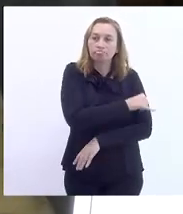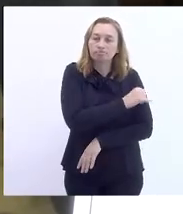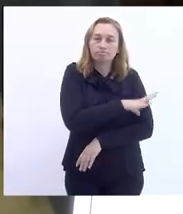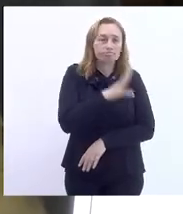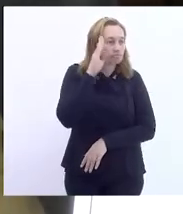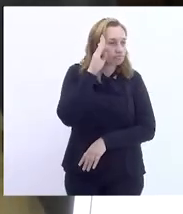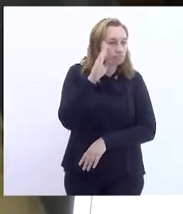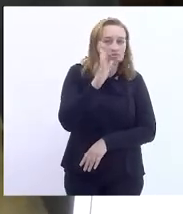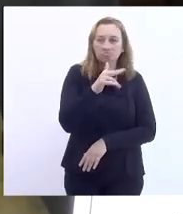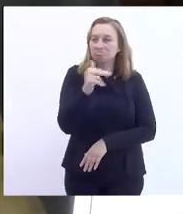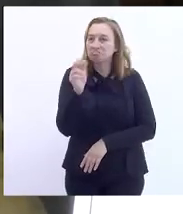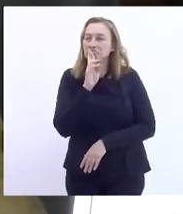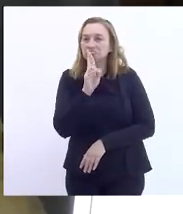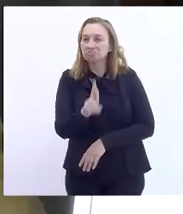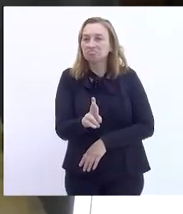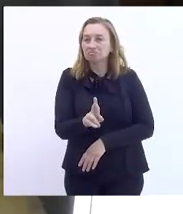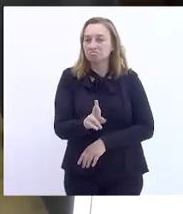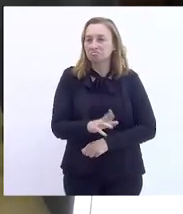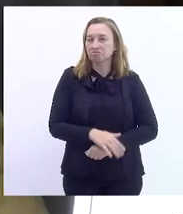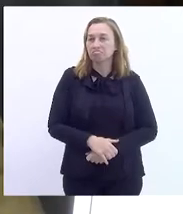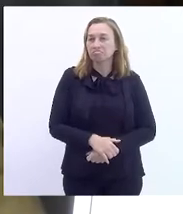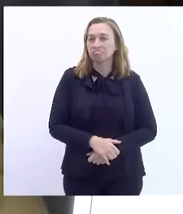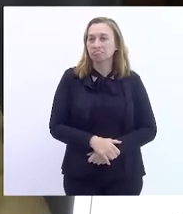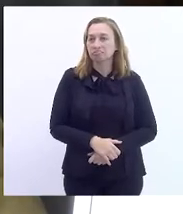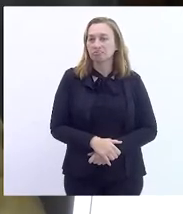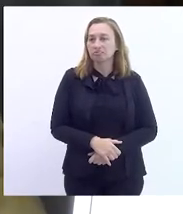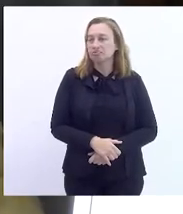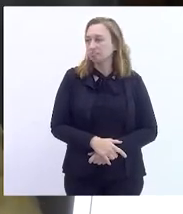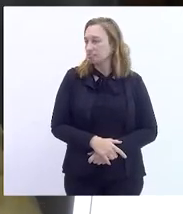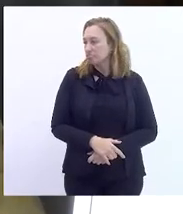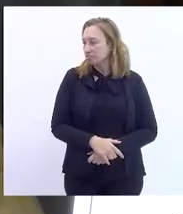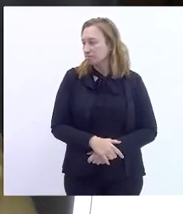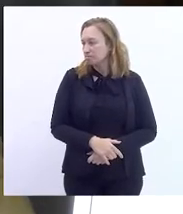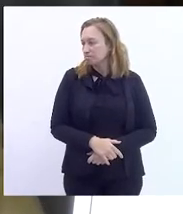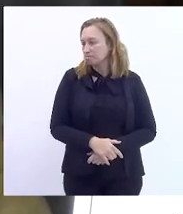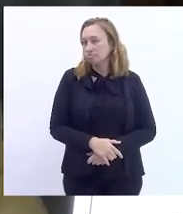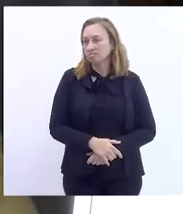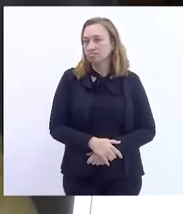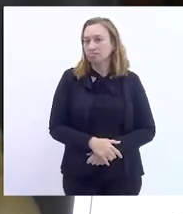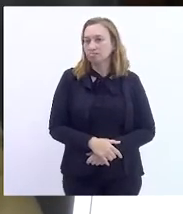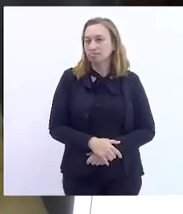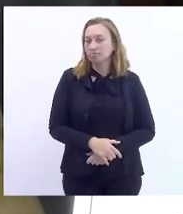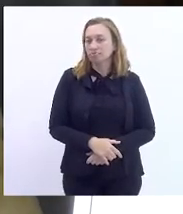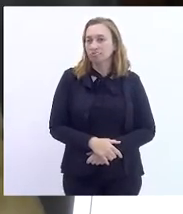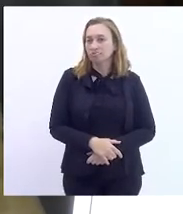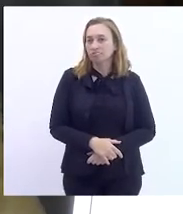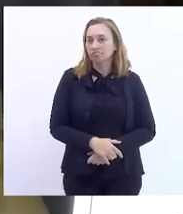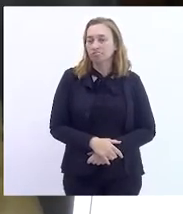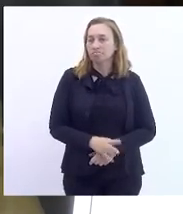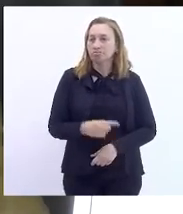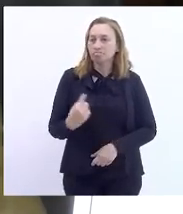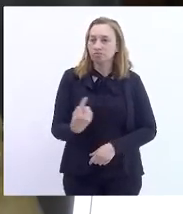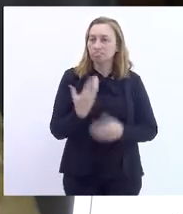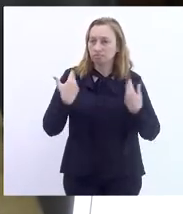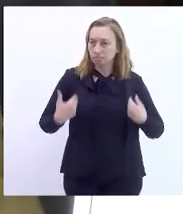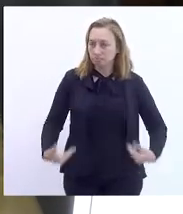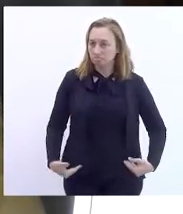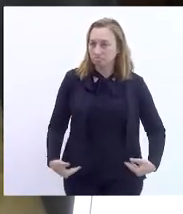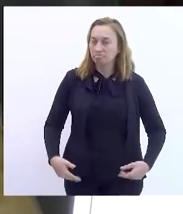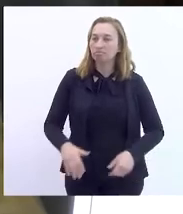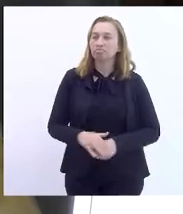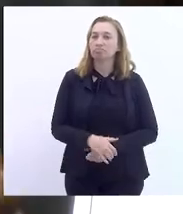de Janeiro que nunca tem resposta tu o traje violações feita com conosco com os nossos corpos